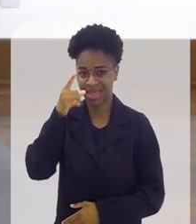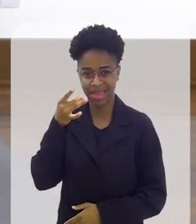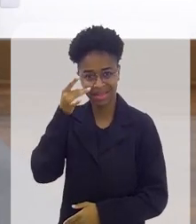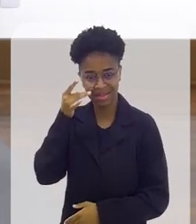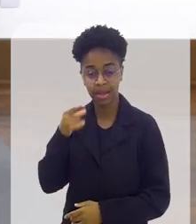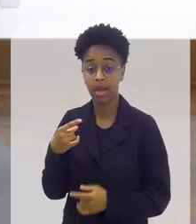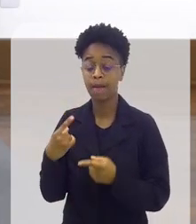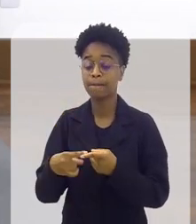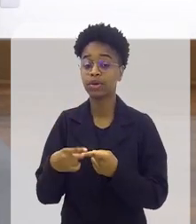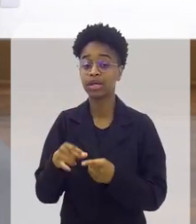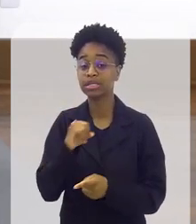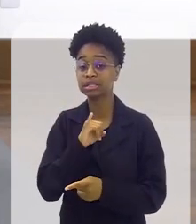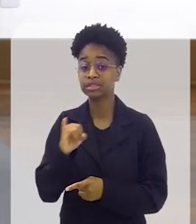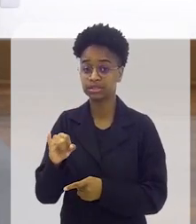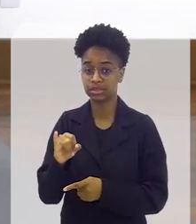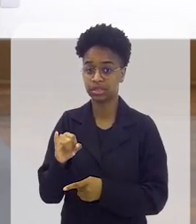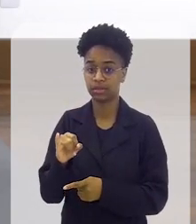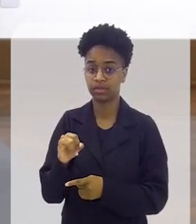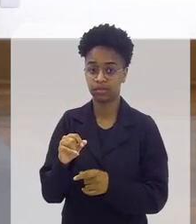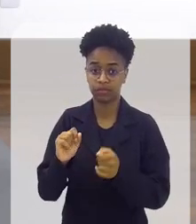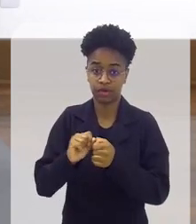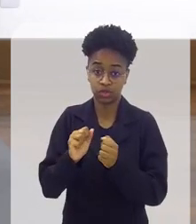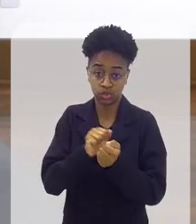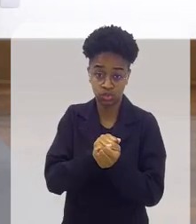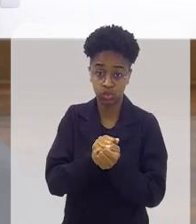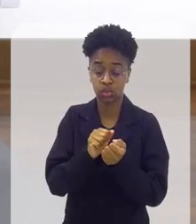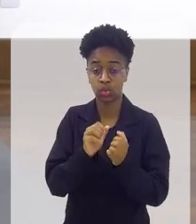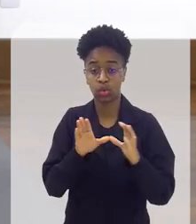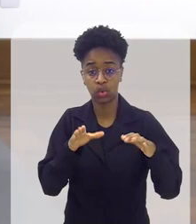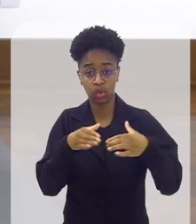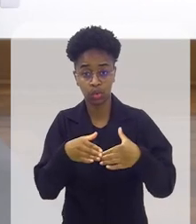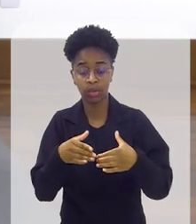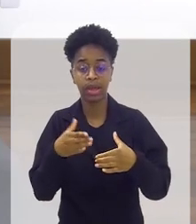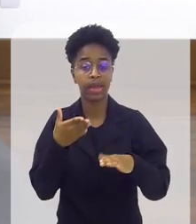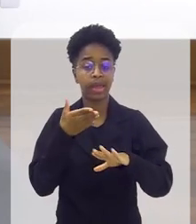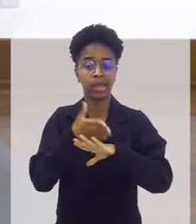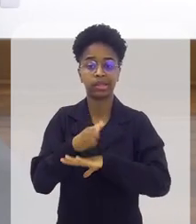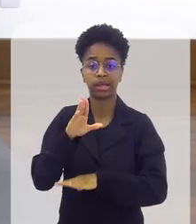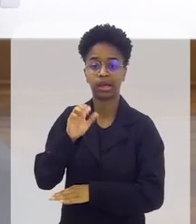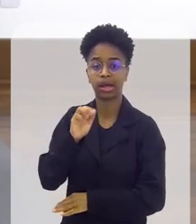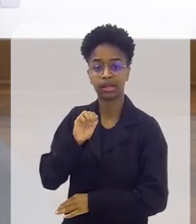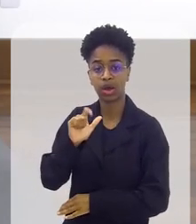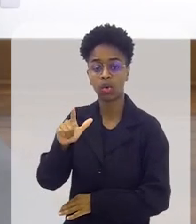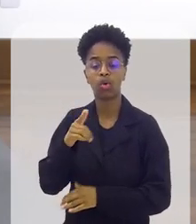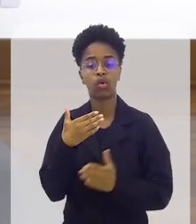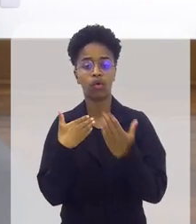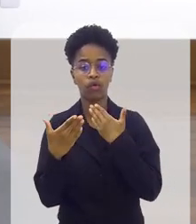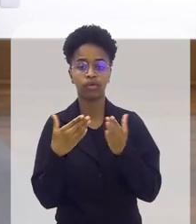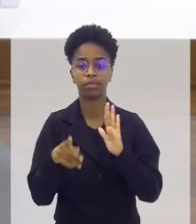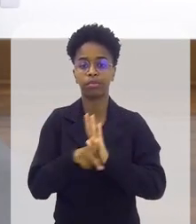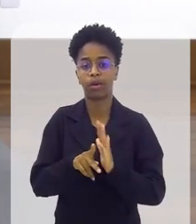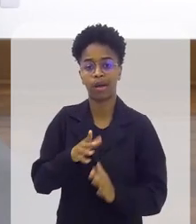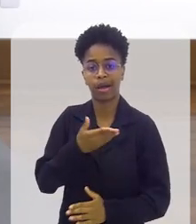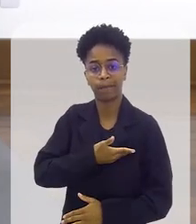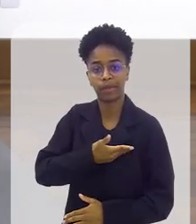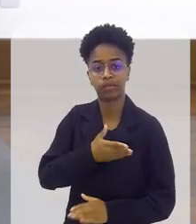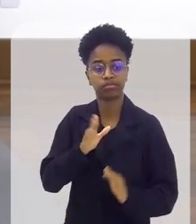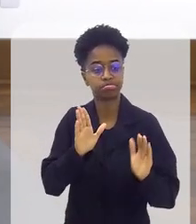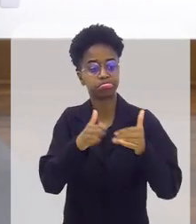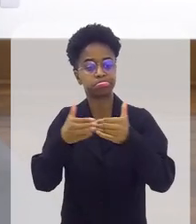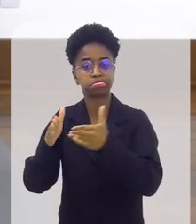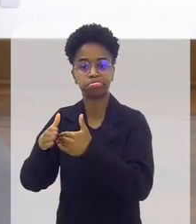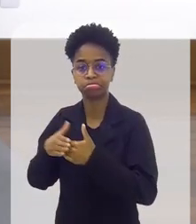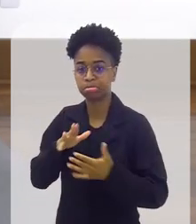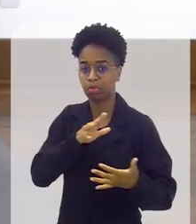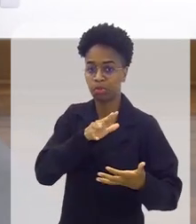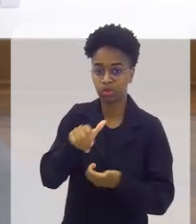Sim. Porque quando você faz no seu grupo, você vai entrar no seu canal no Discord, vai falar com seus amigos, vai se